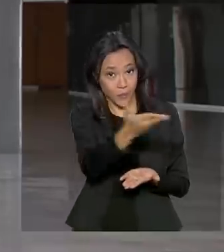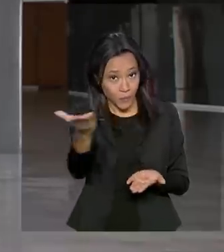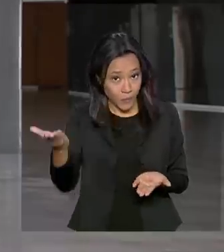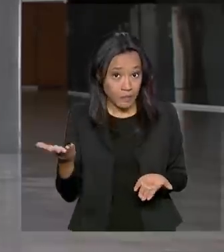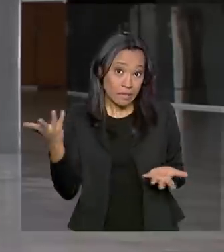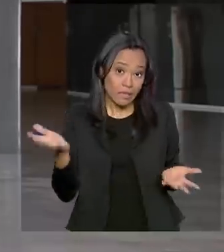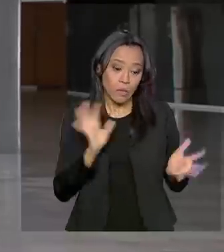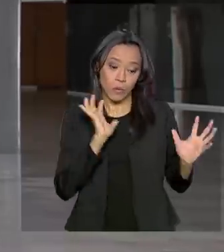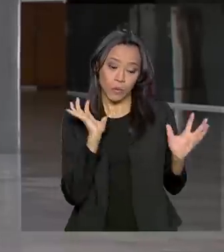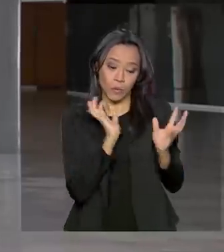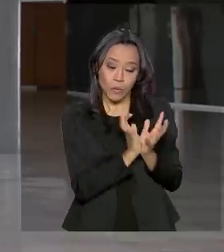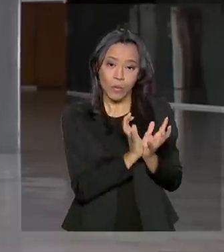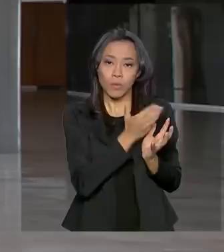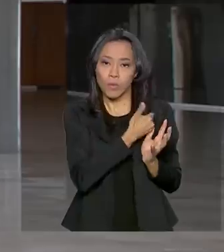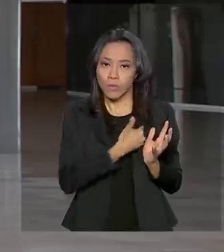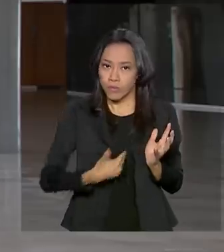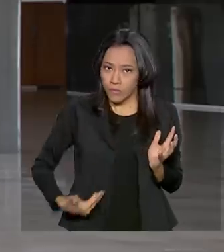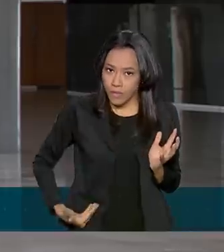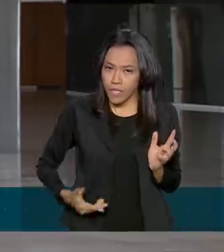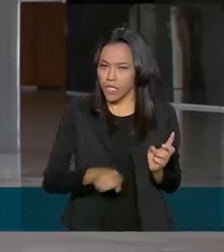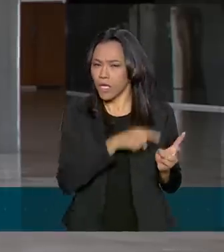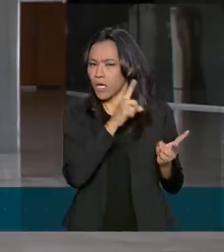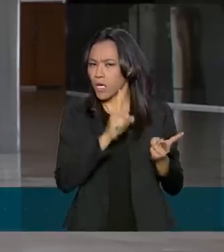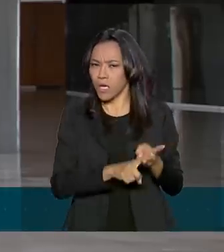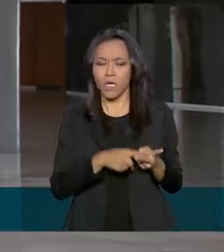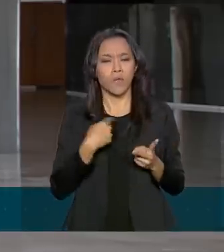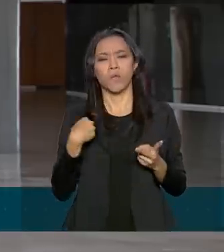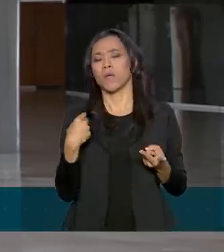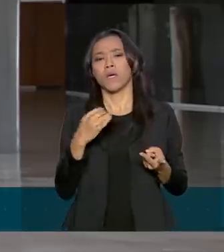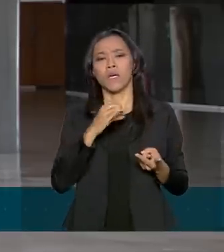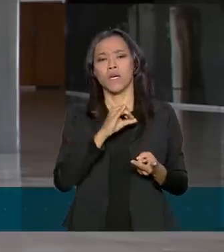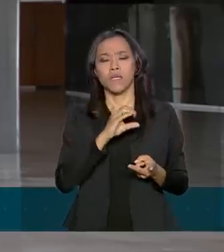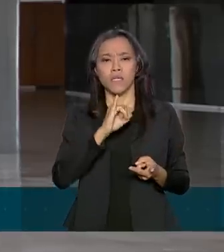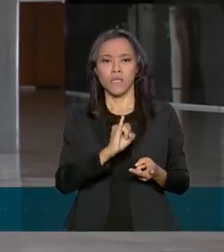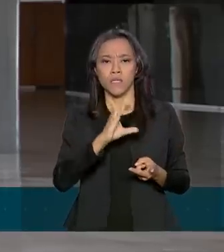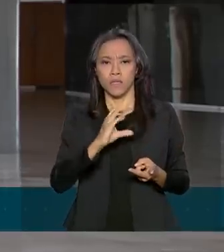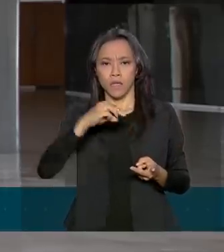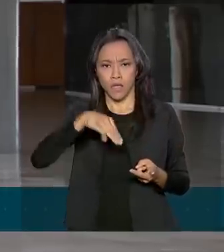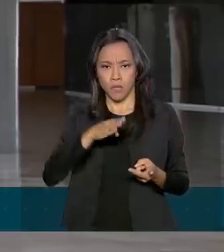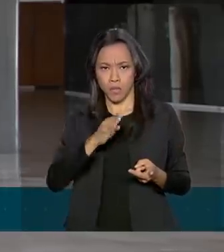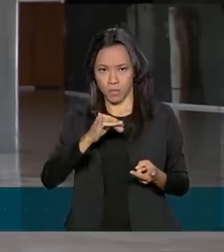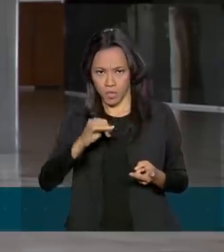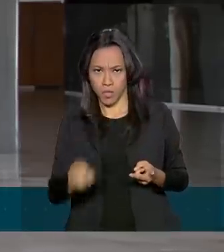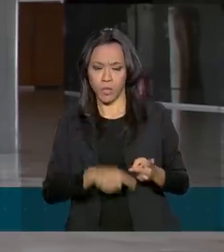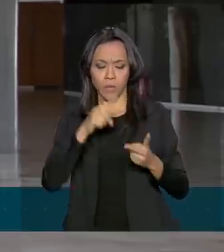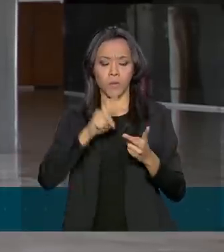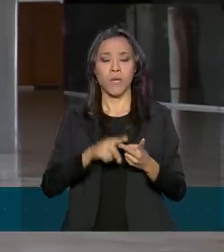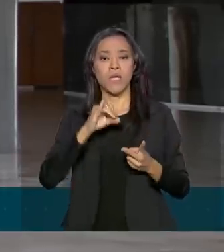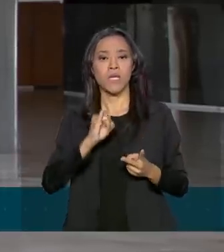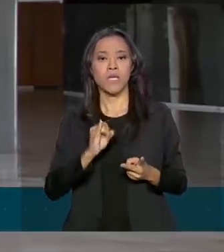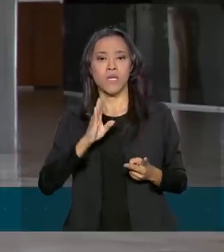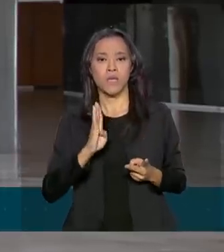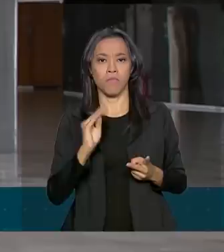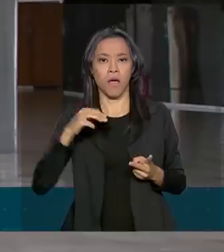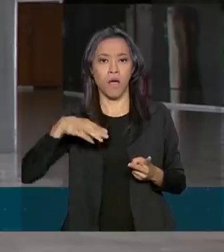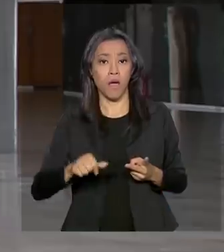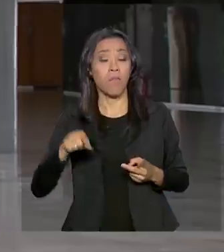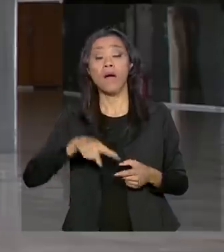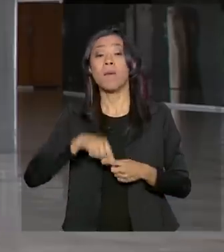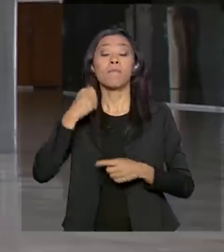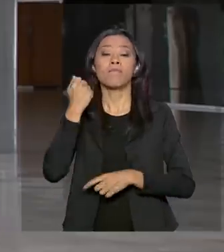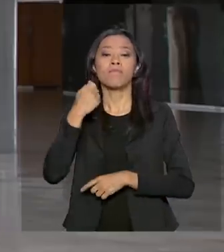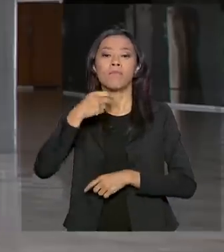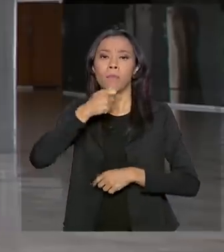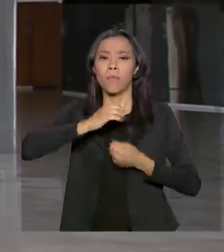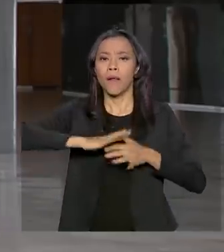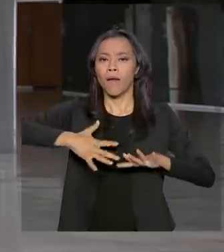equipes do governo de órgãos do governo como o ibama e cm bill continuo vistoriando praias de sergipe onde